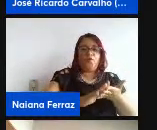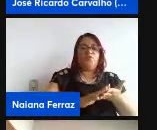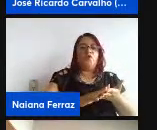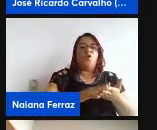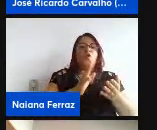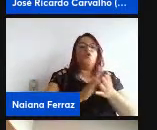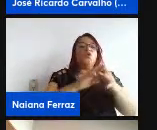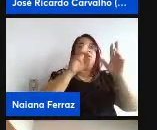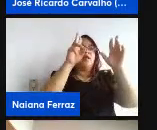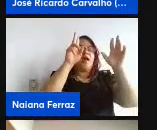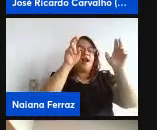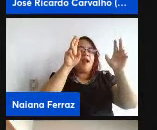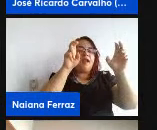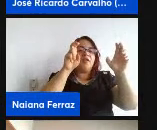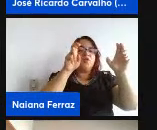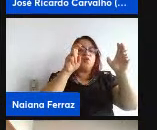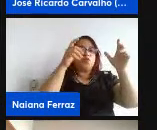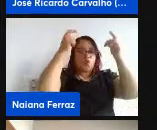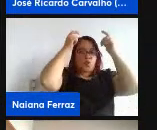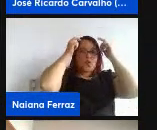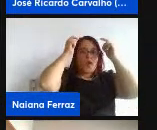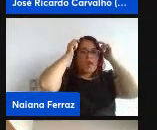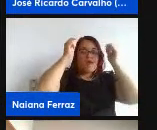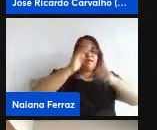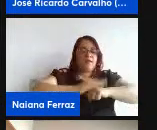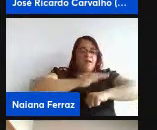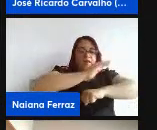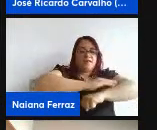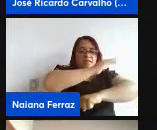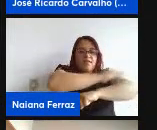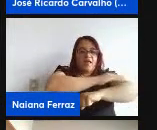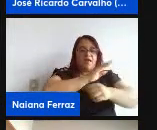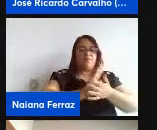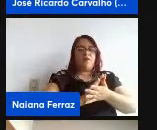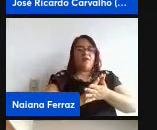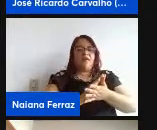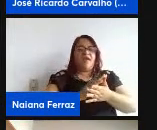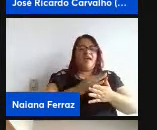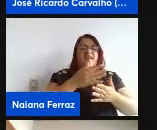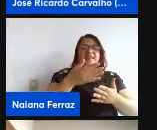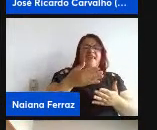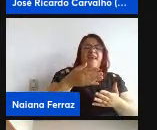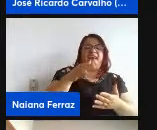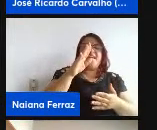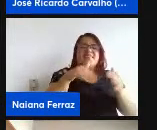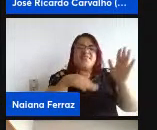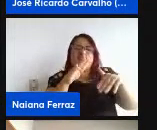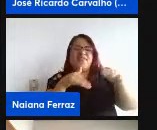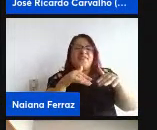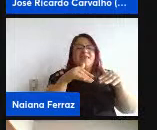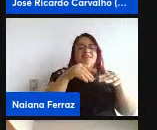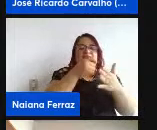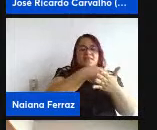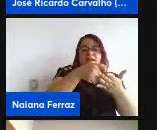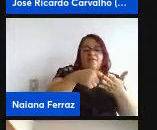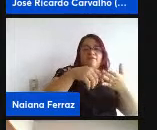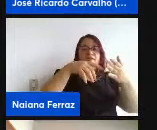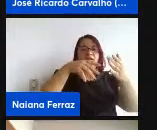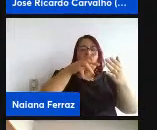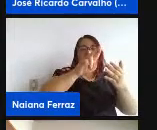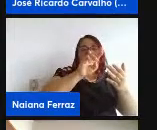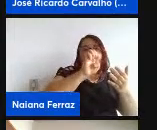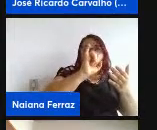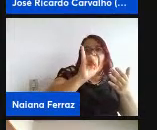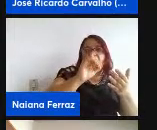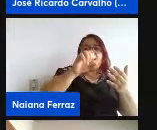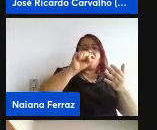do Rei Sapo, ou algumas vezes eles escreviam o Rei Sapo, algumas vezes eles escreviam o Príncipe Sapo. E a gente pensa sempre os